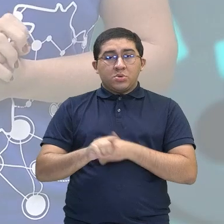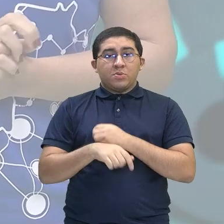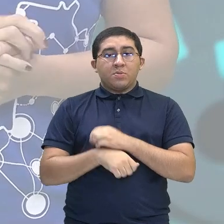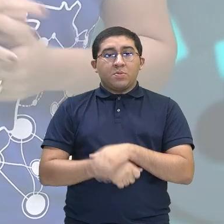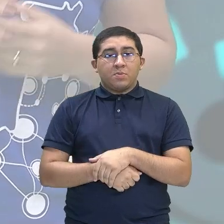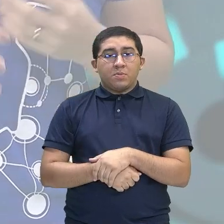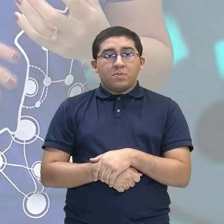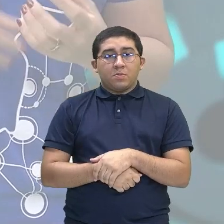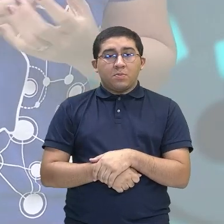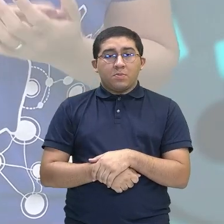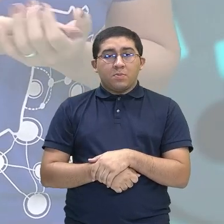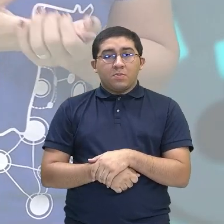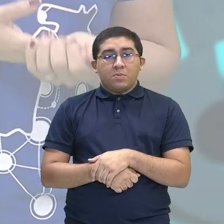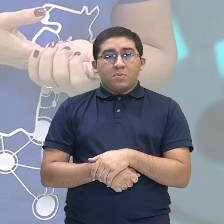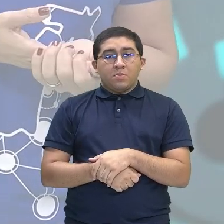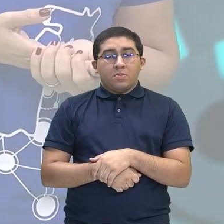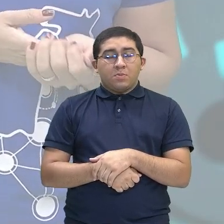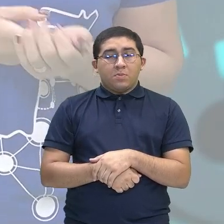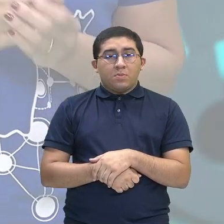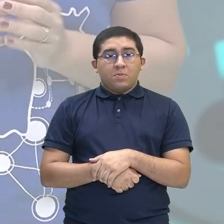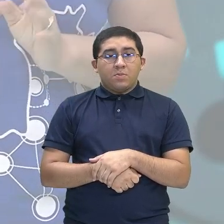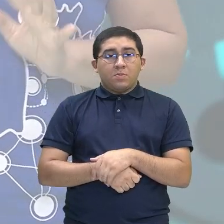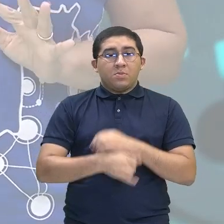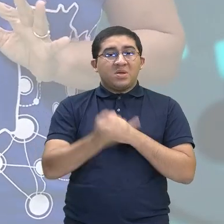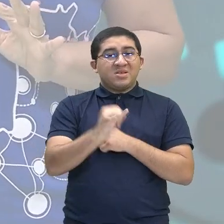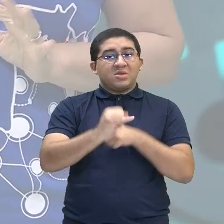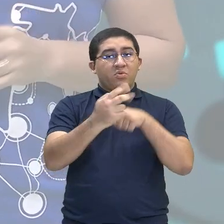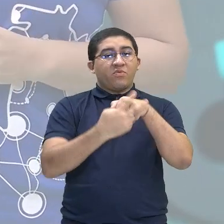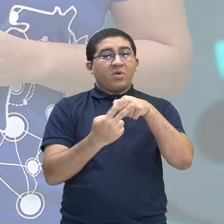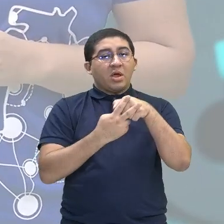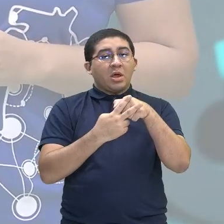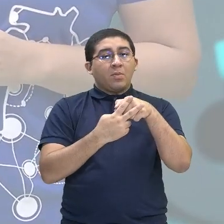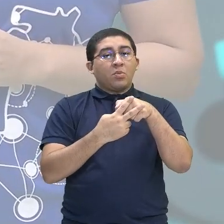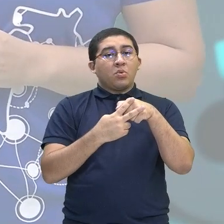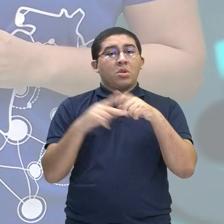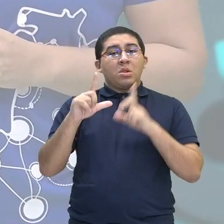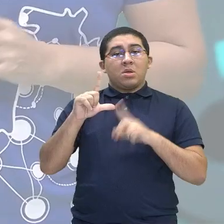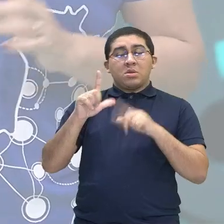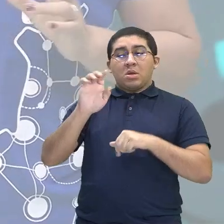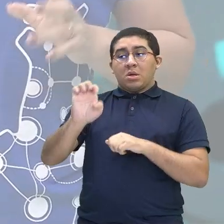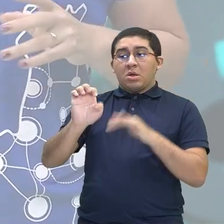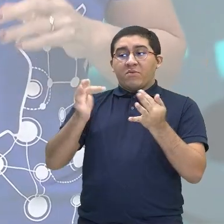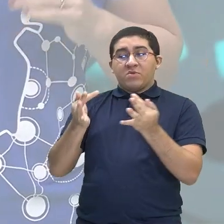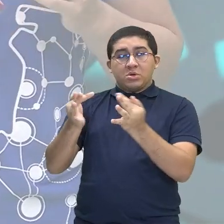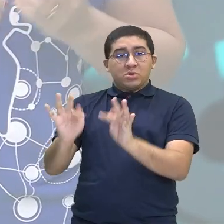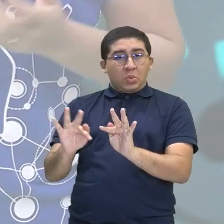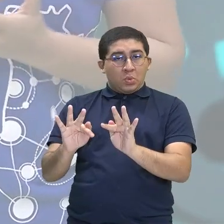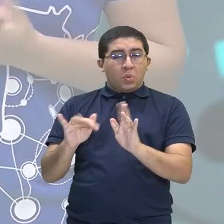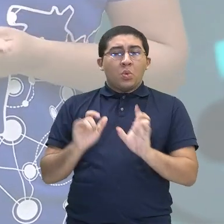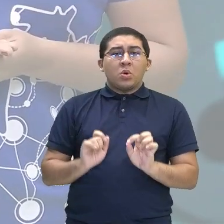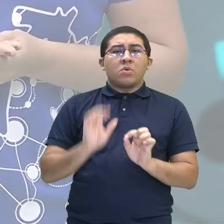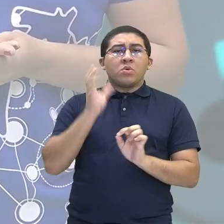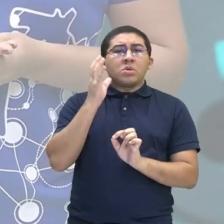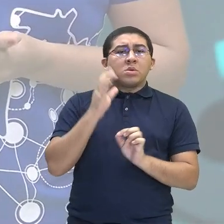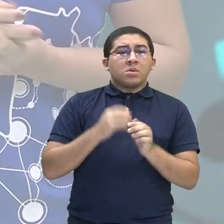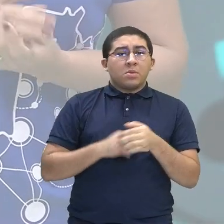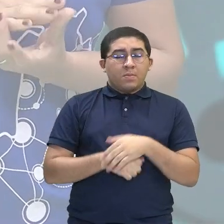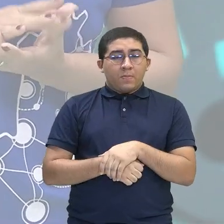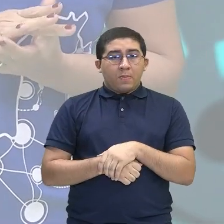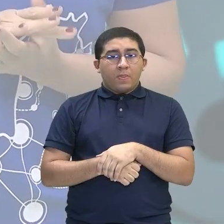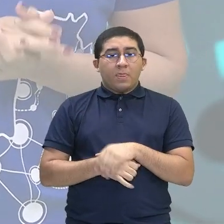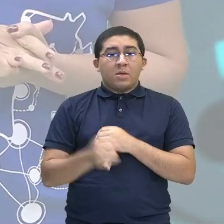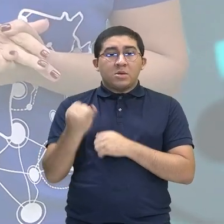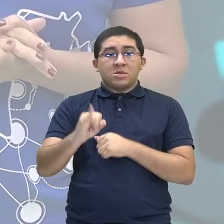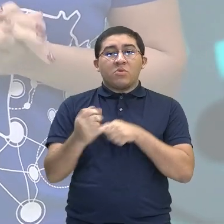Vejam que se o verbo terminou em e, o que eu vou fazer mesmo? Aqui, ó. Se o verbo tiver essa terminação